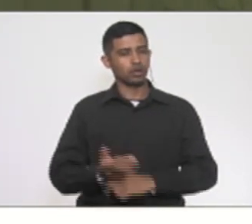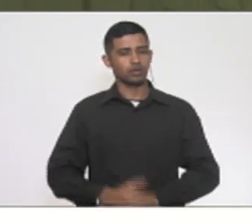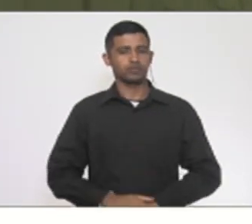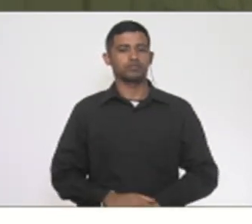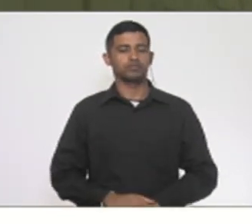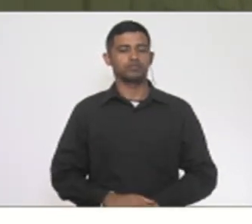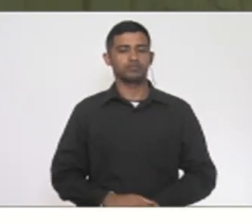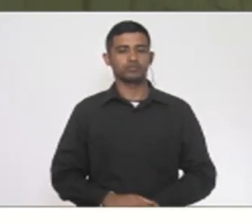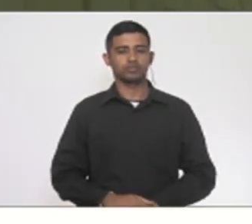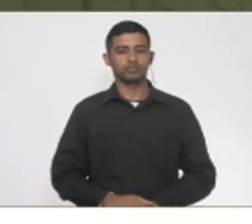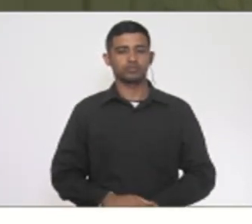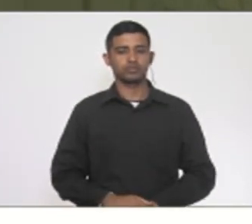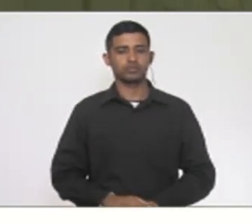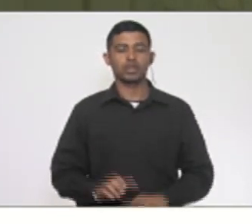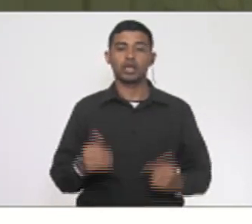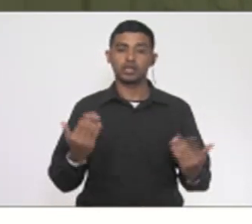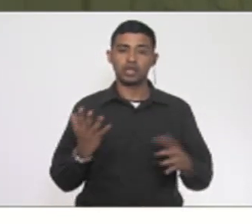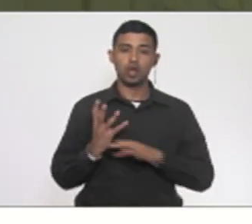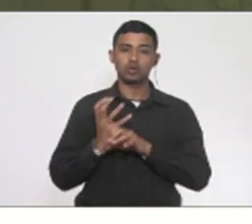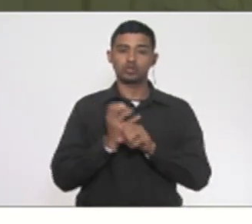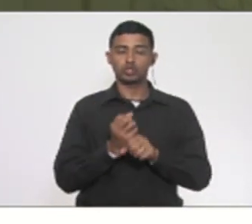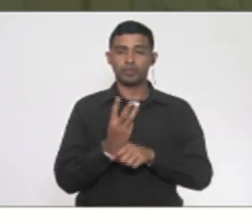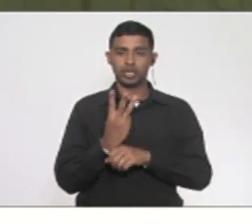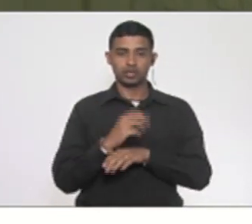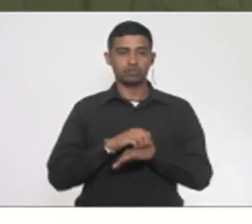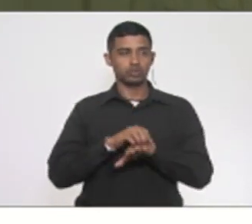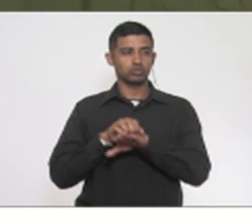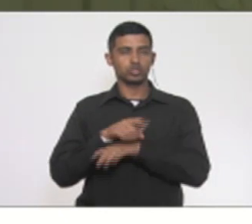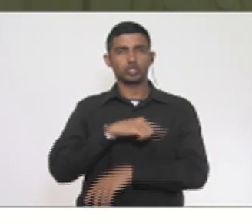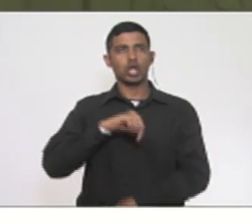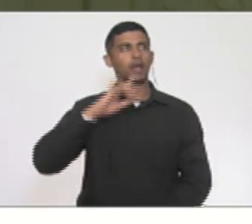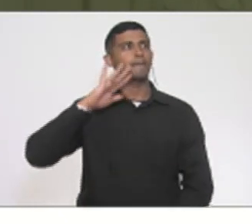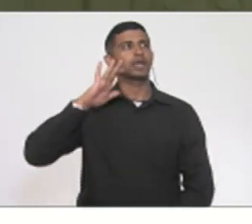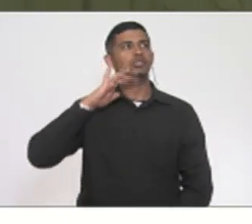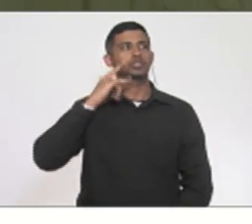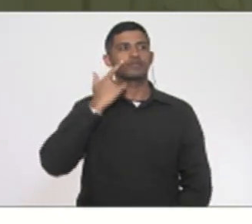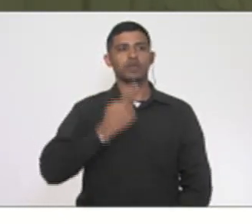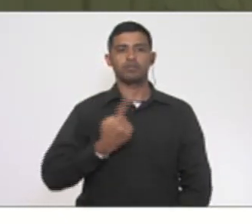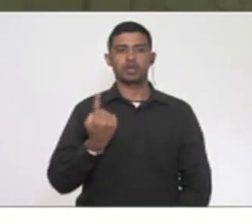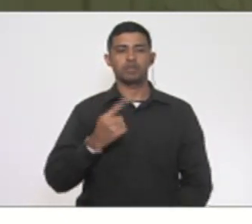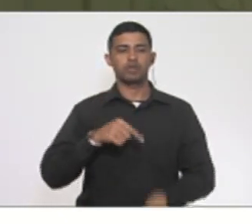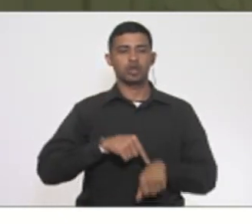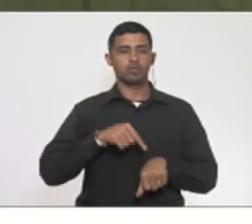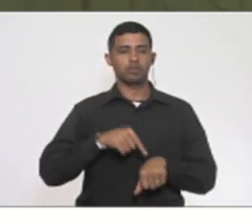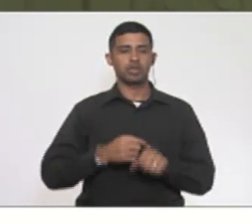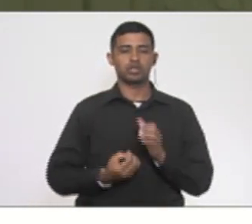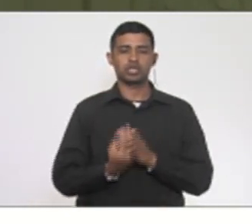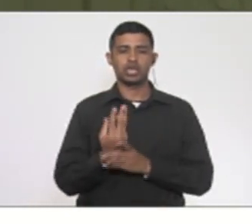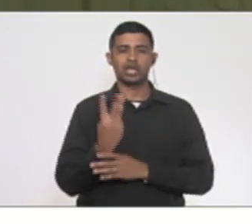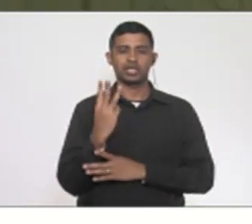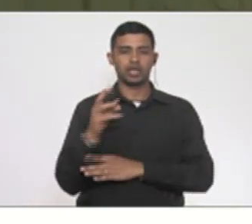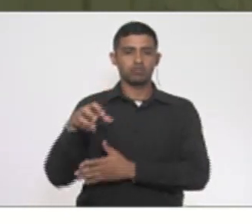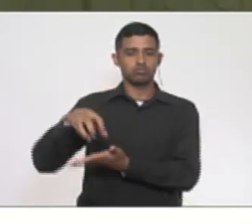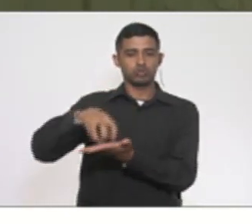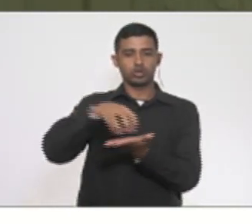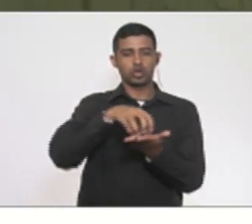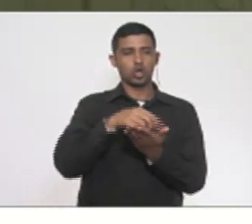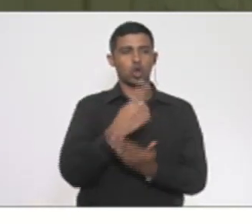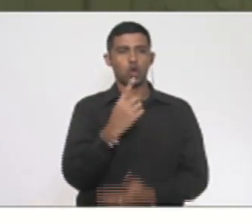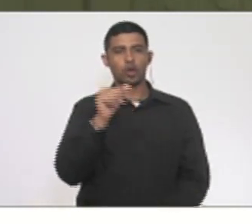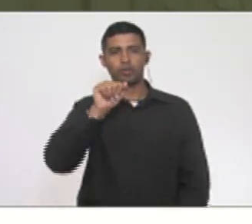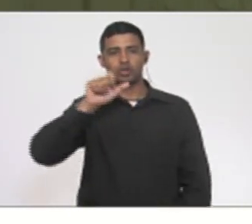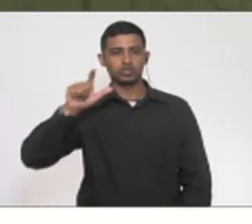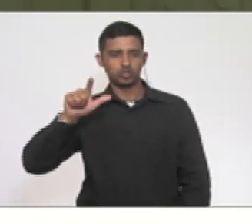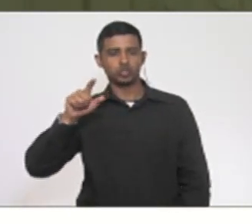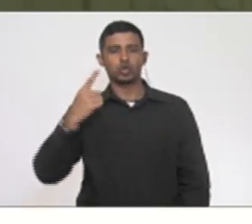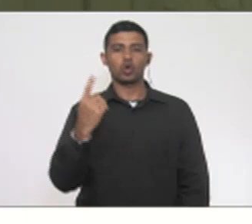desse ativo, né? Então, são 3 transportadores, a gente imagina que, num primeiro momento, sejam criadas 3 áreas de mercado, uma no sul, uma na